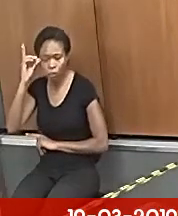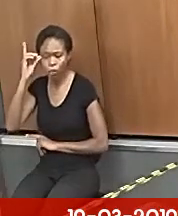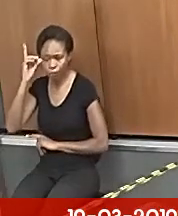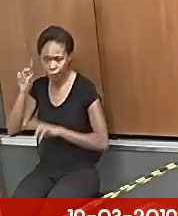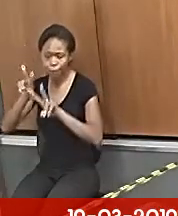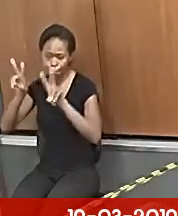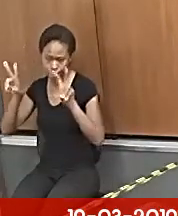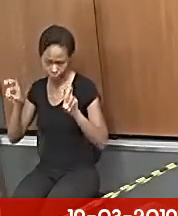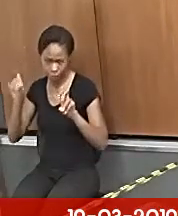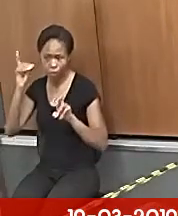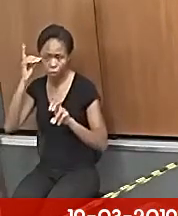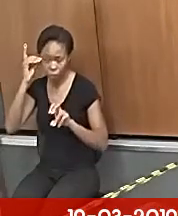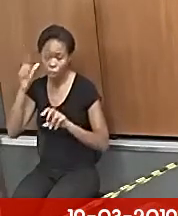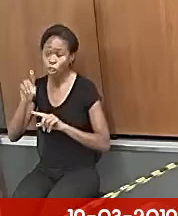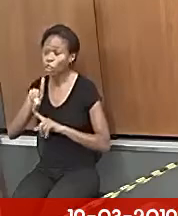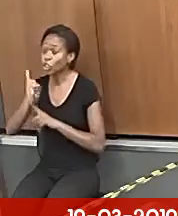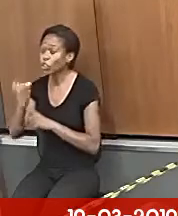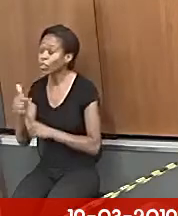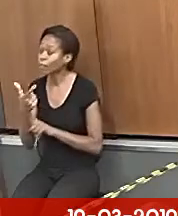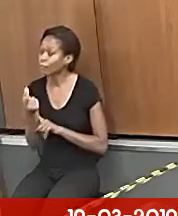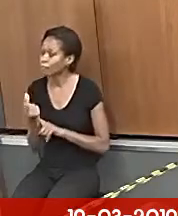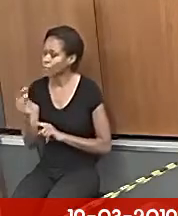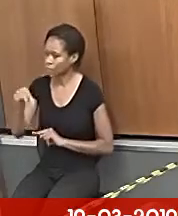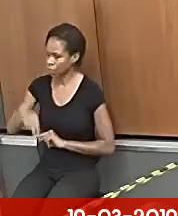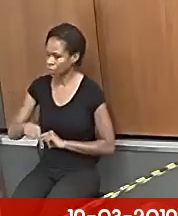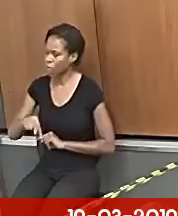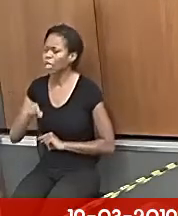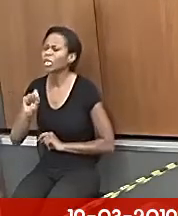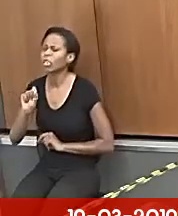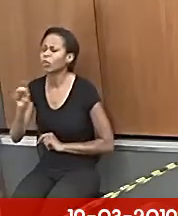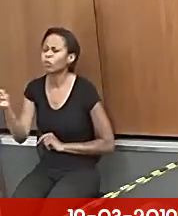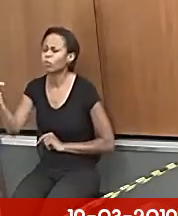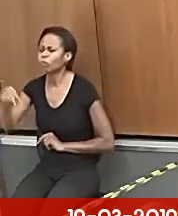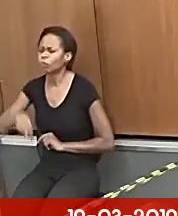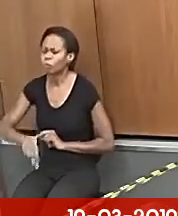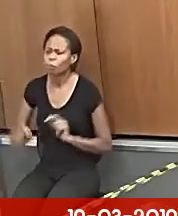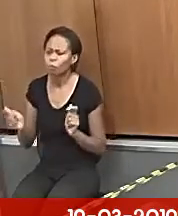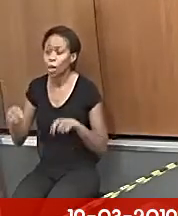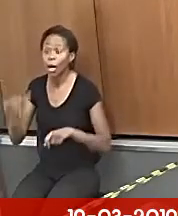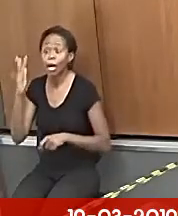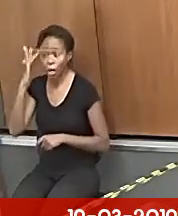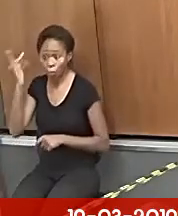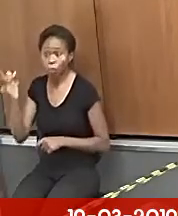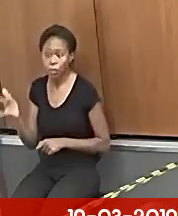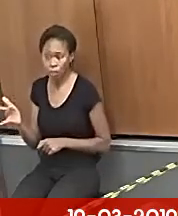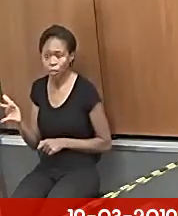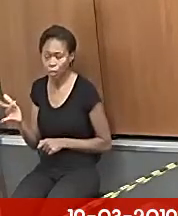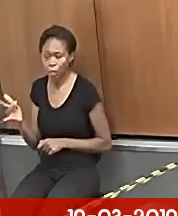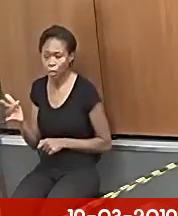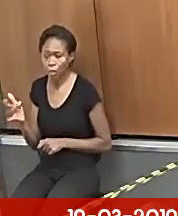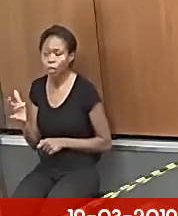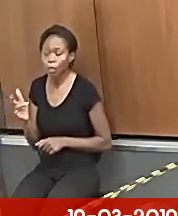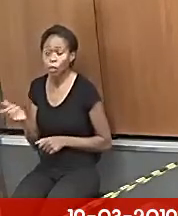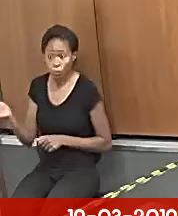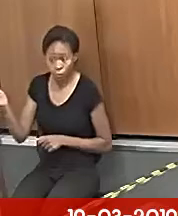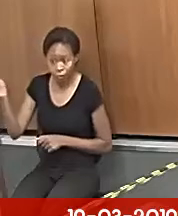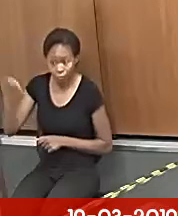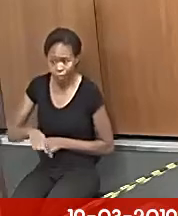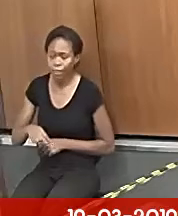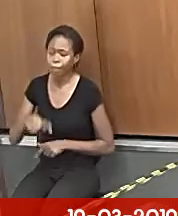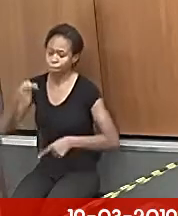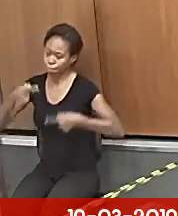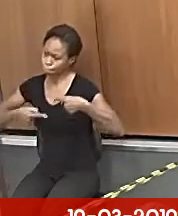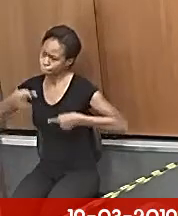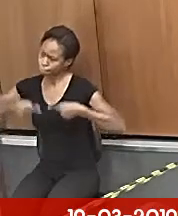quem pode virar pai deve à as escolas vão amanhã devem vir porque nós vamos discutir